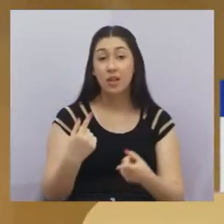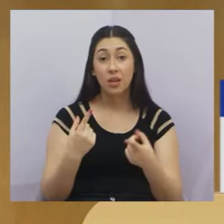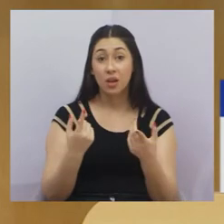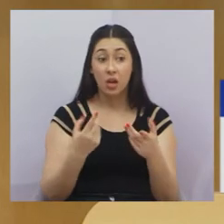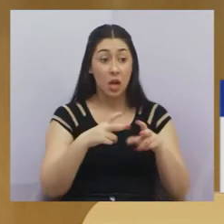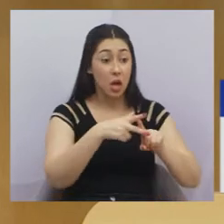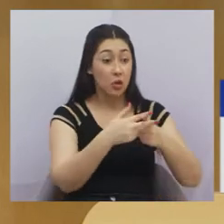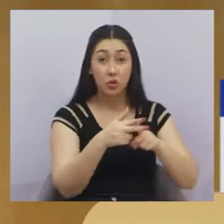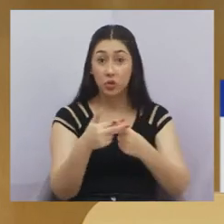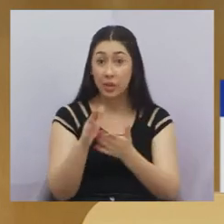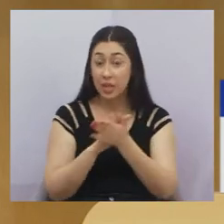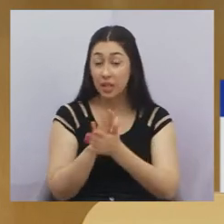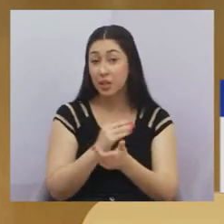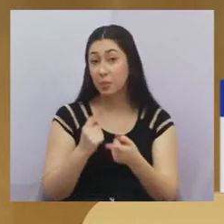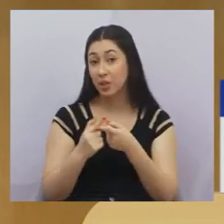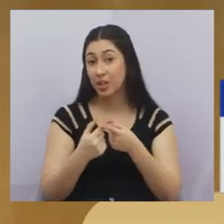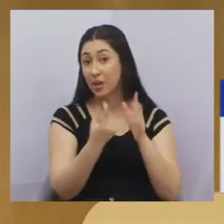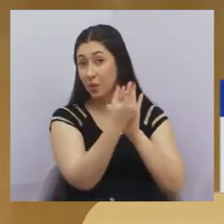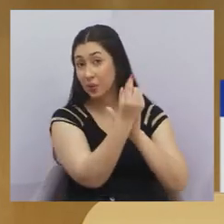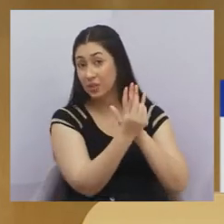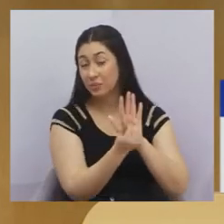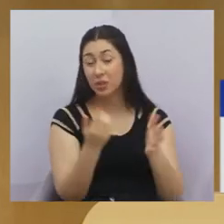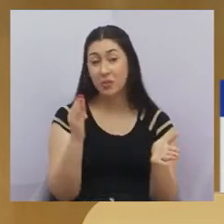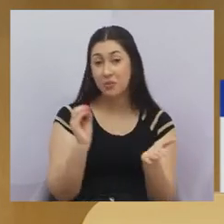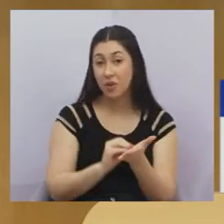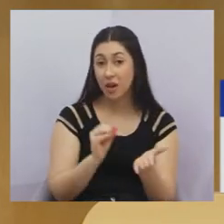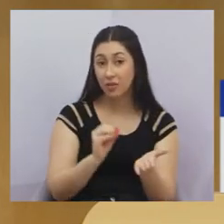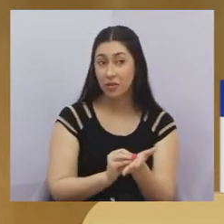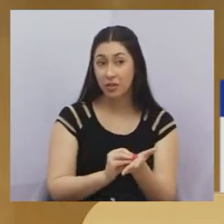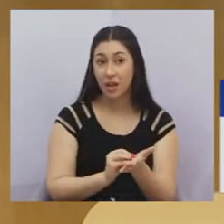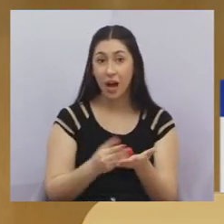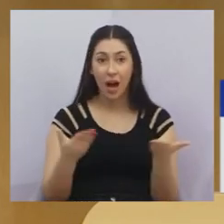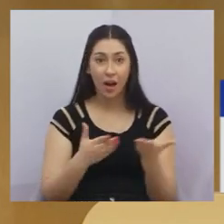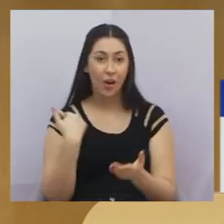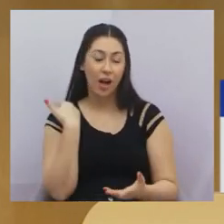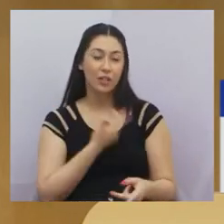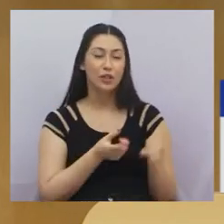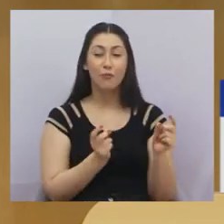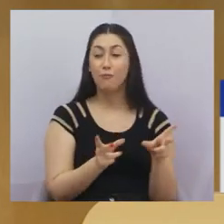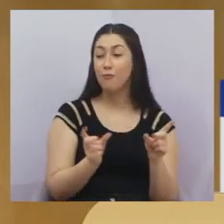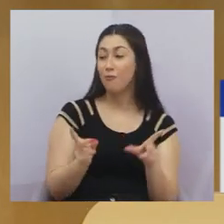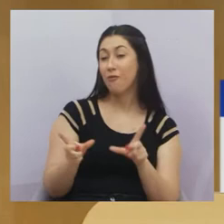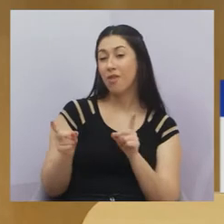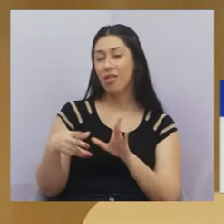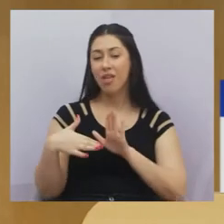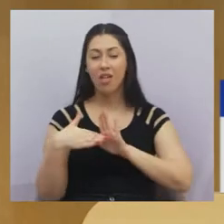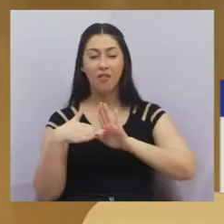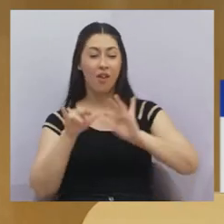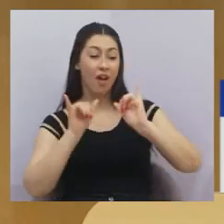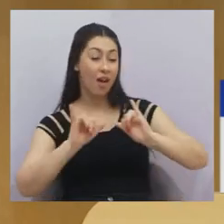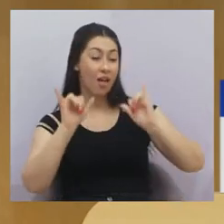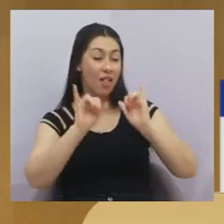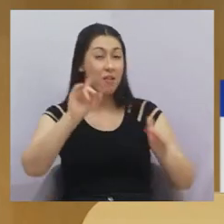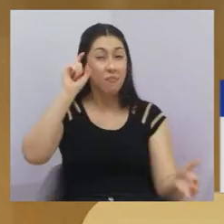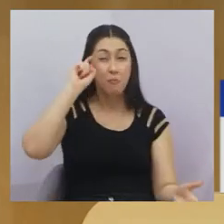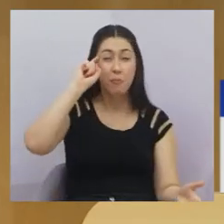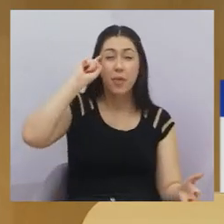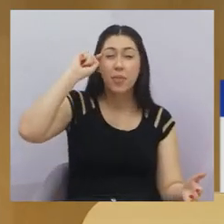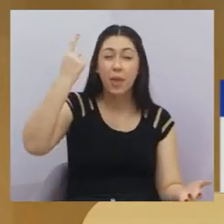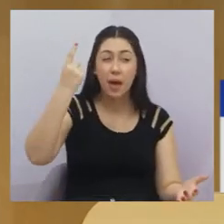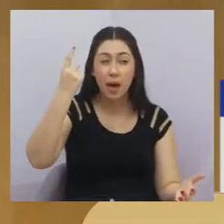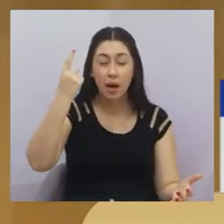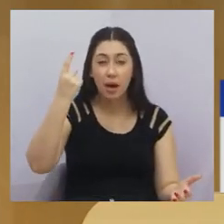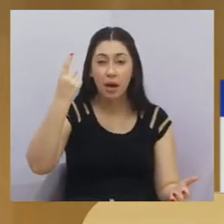orçamento. E nós vamos vender para a população uma ideia que